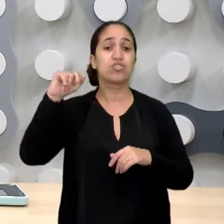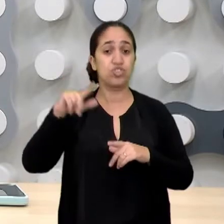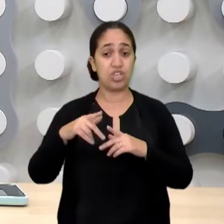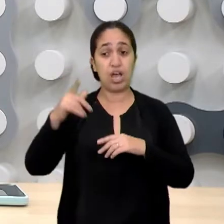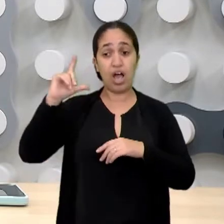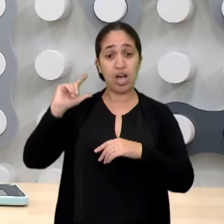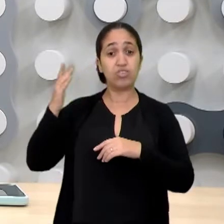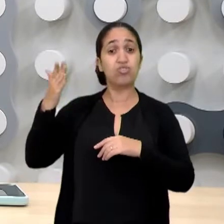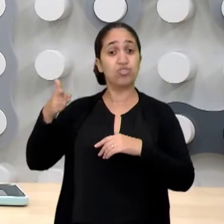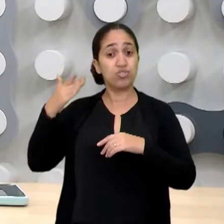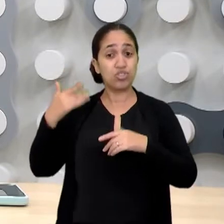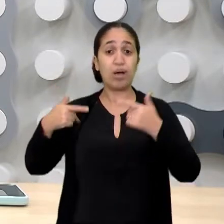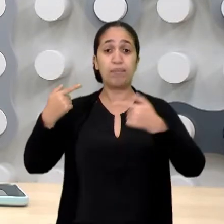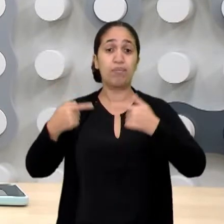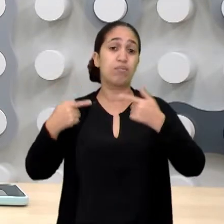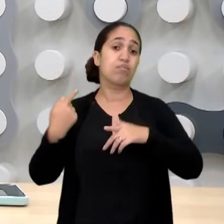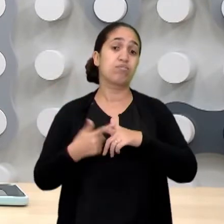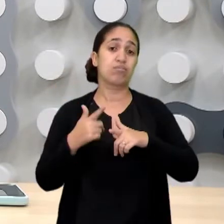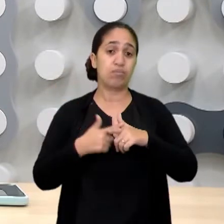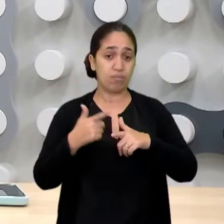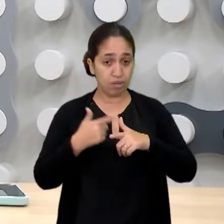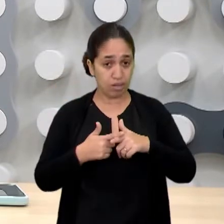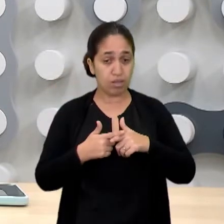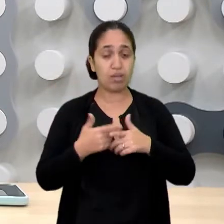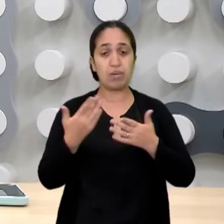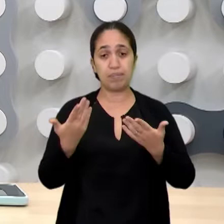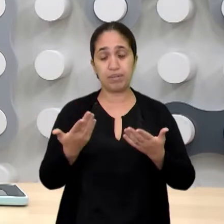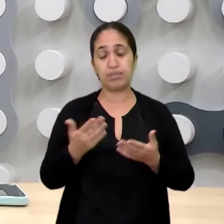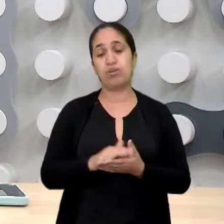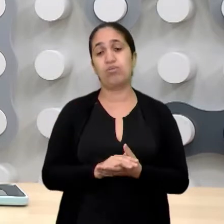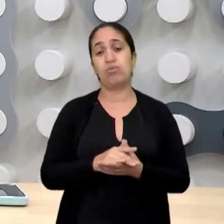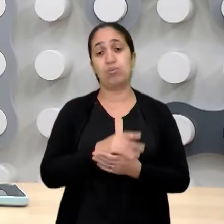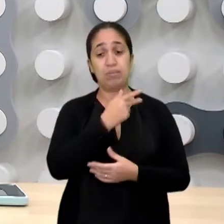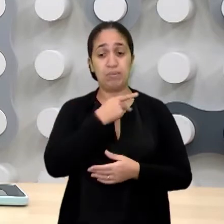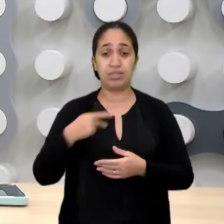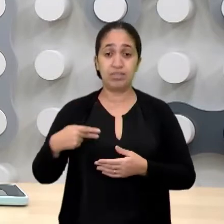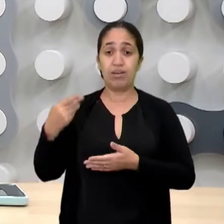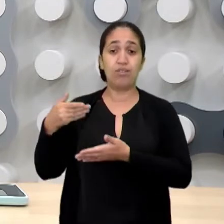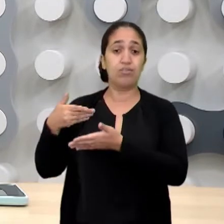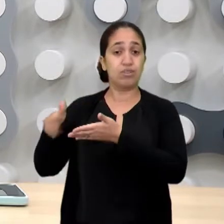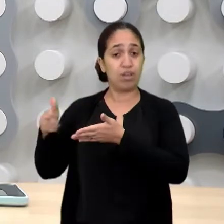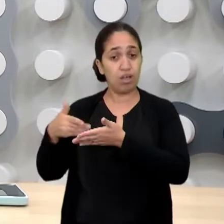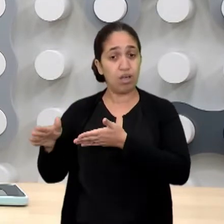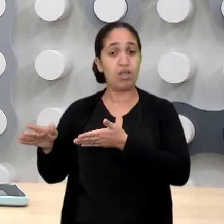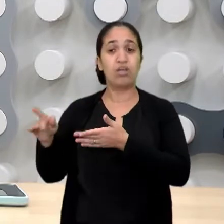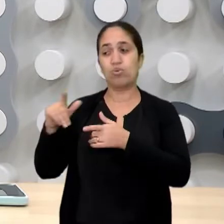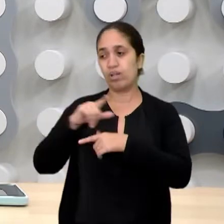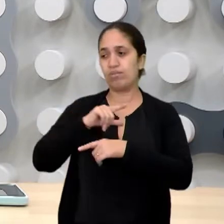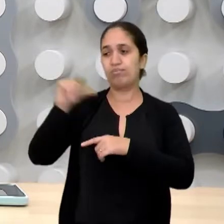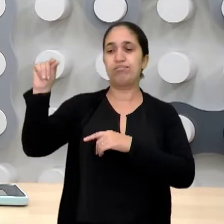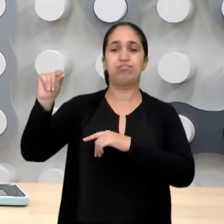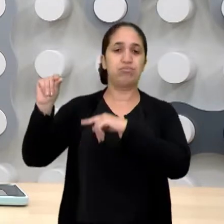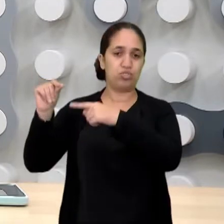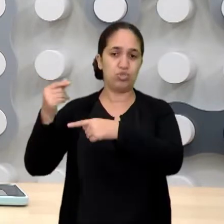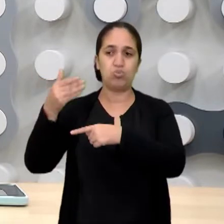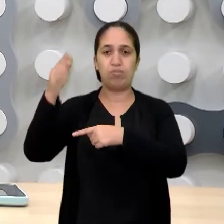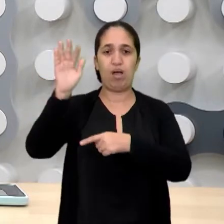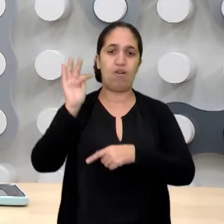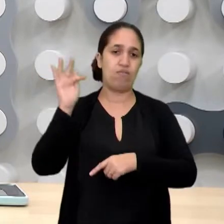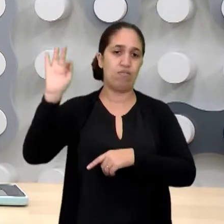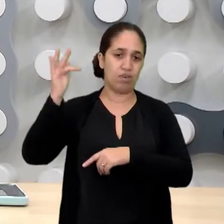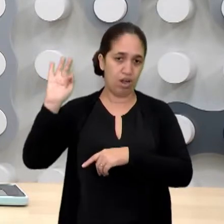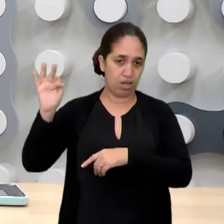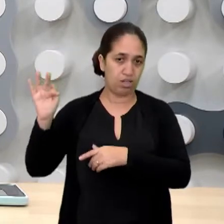aí uma crise política, né? Né, com a destituição aí do presidente, indo até fugindo aí para a França, né,